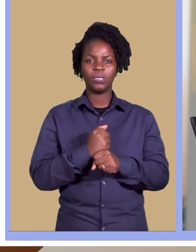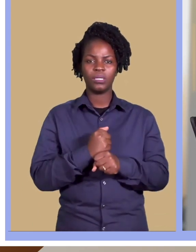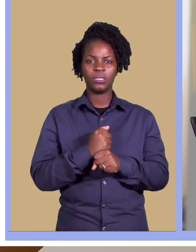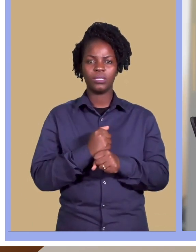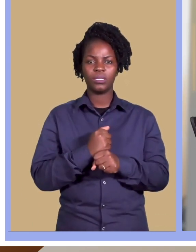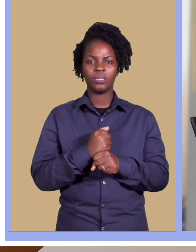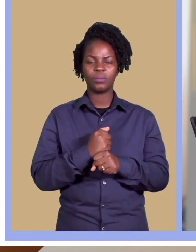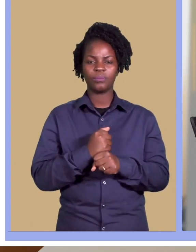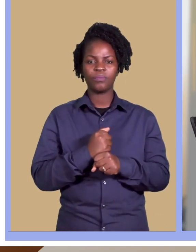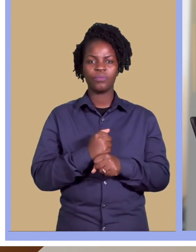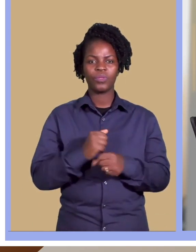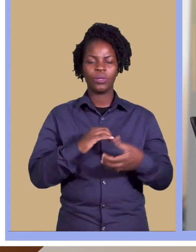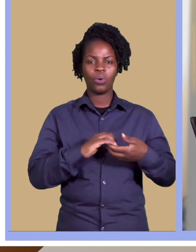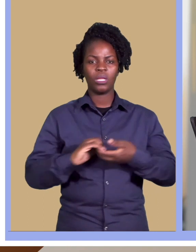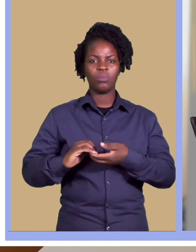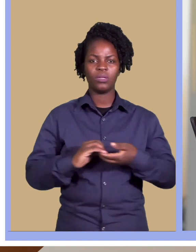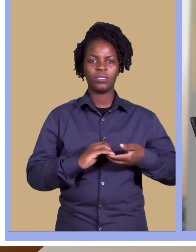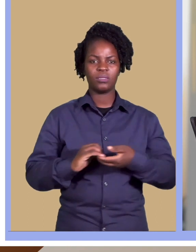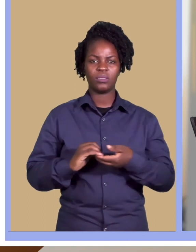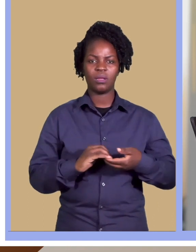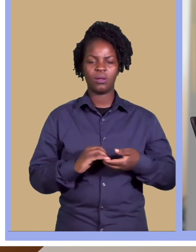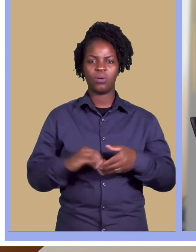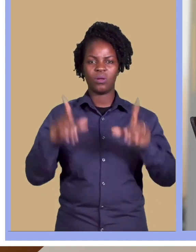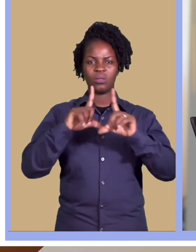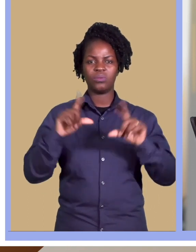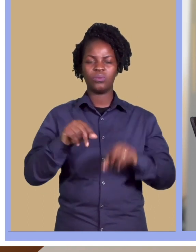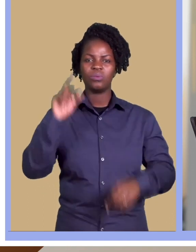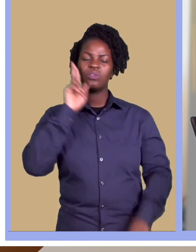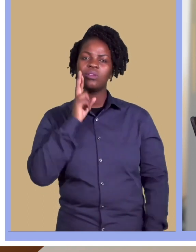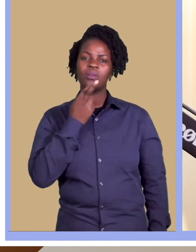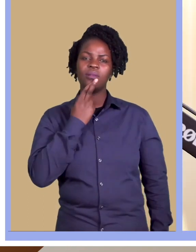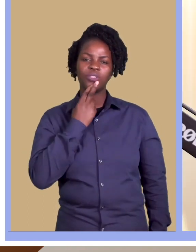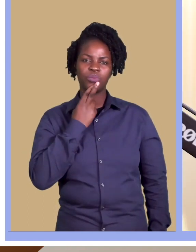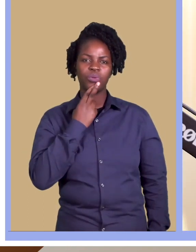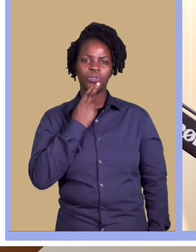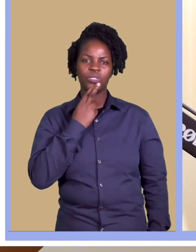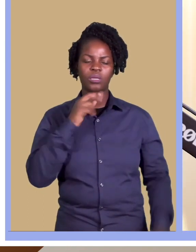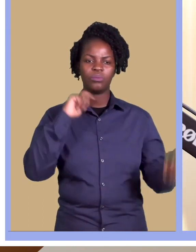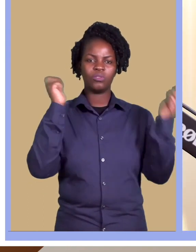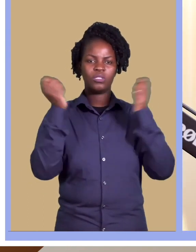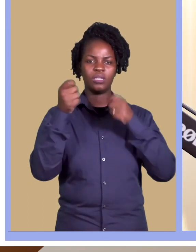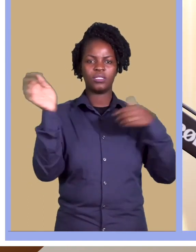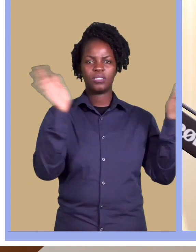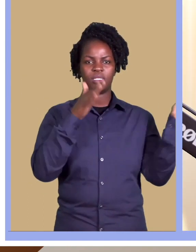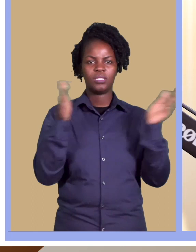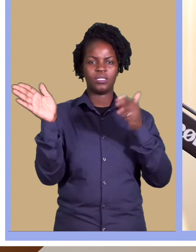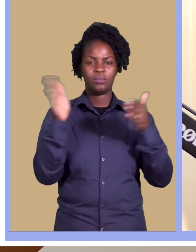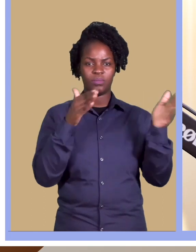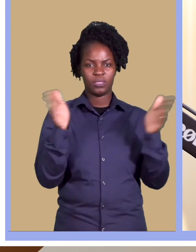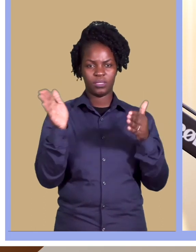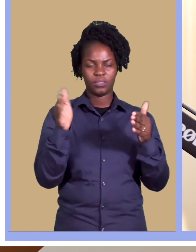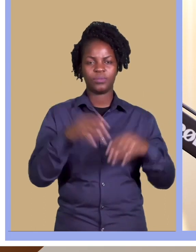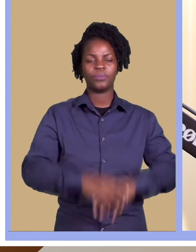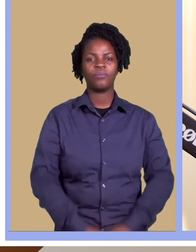de resposta a mudanças climáticas e resiliência. Então, é importante garantirmos que a